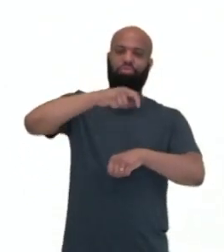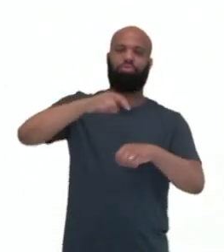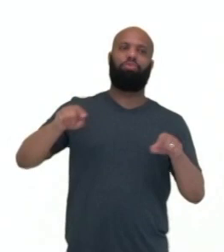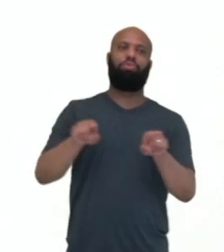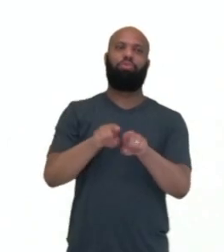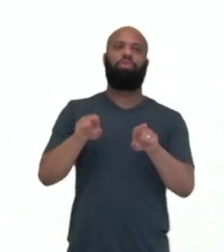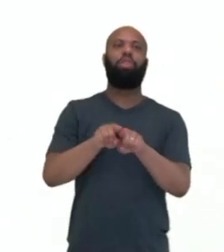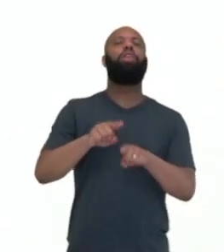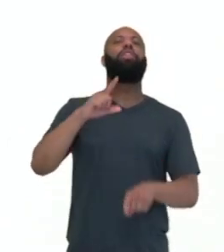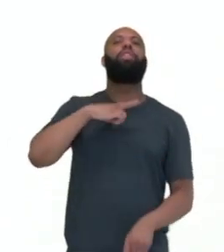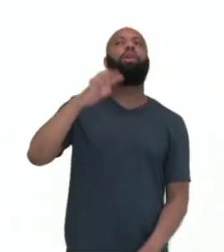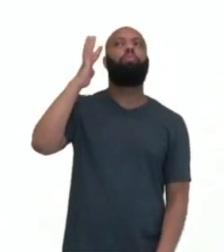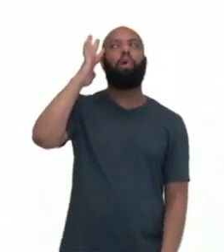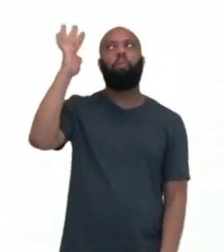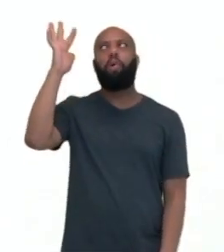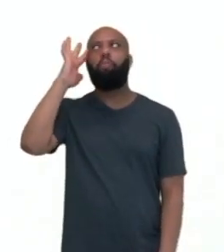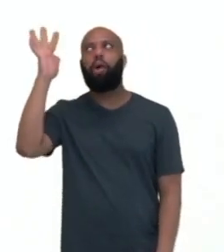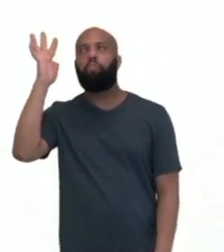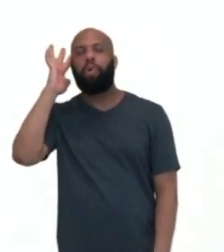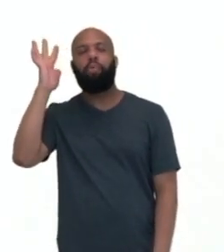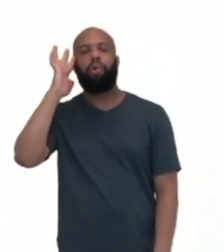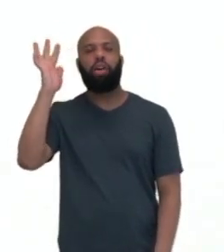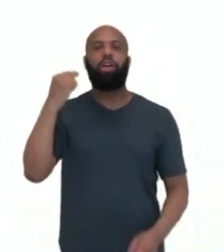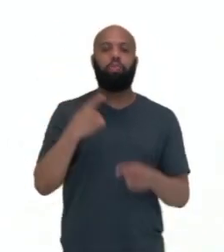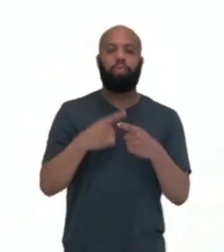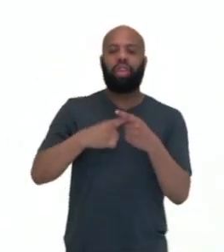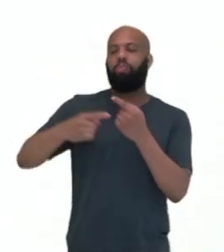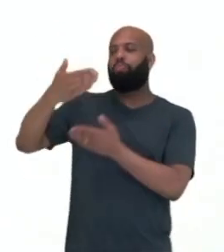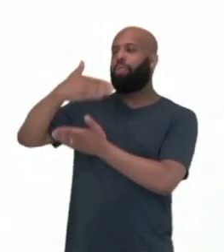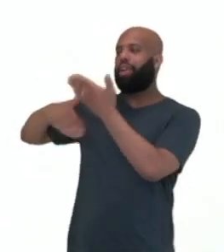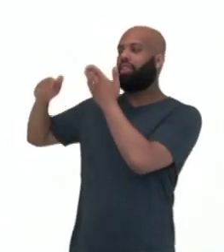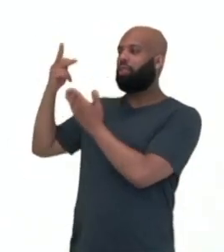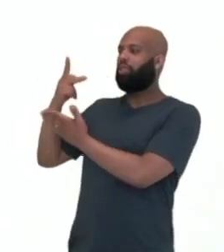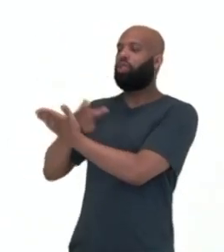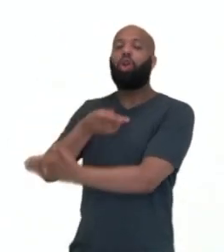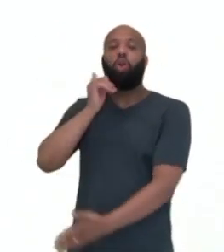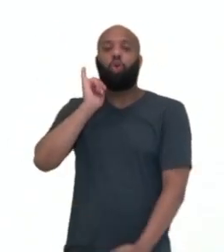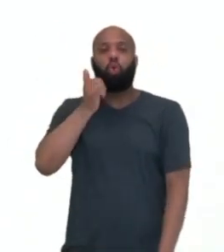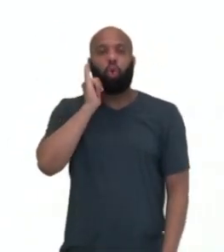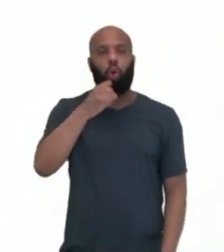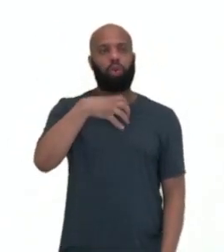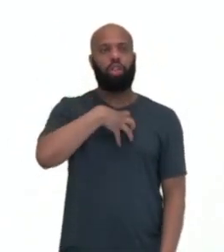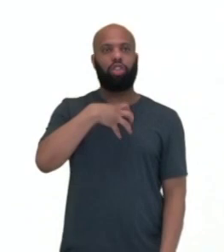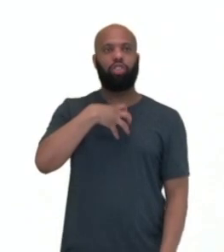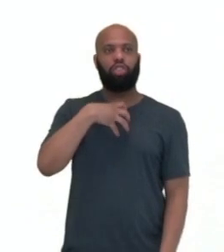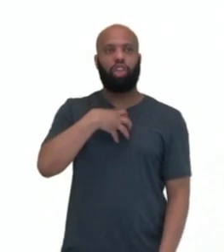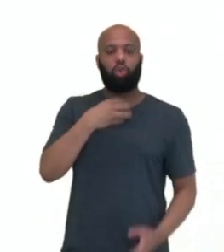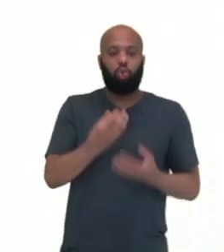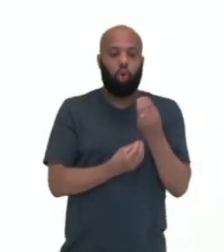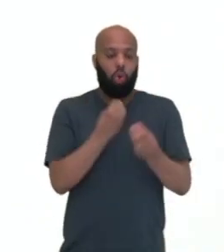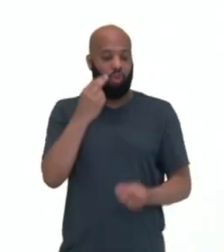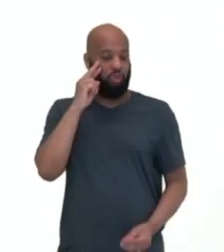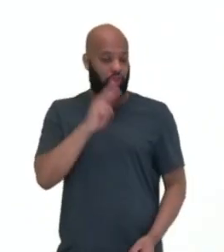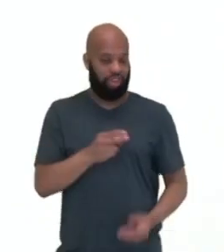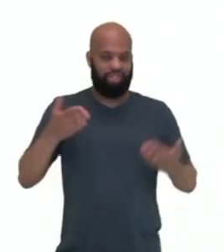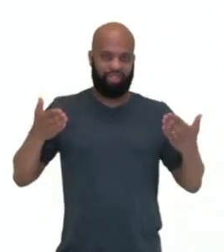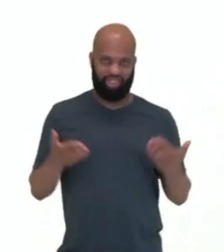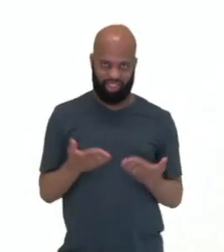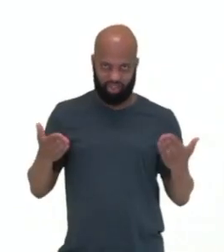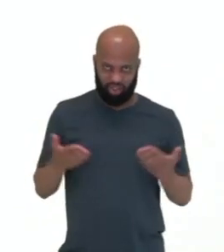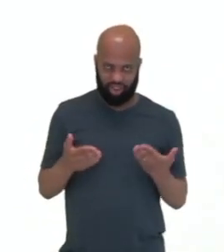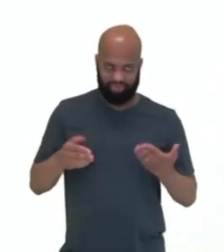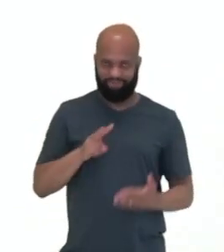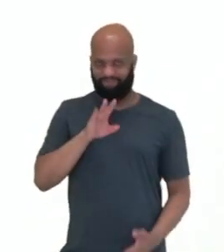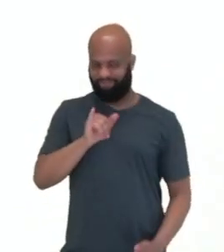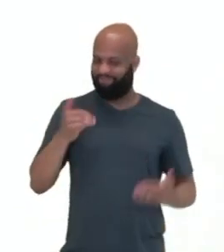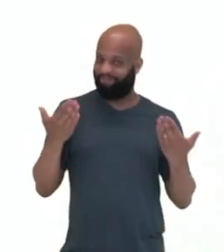o imaginando, pois os fatos passados são contados de forma como são vistos no presente. Vamos conhecer?